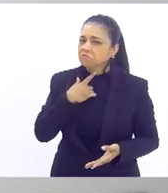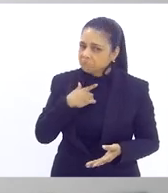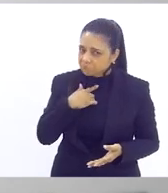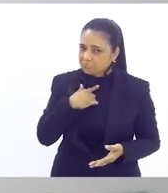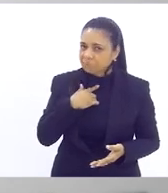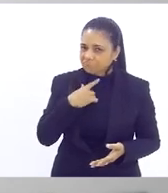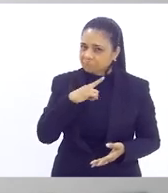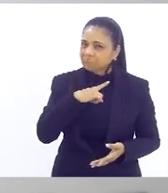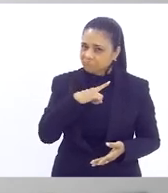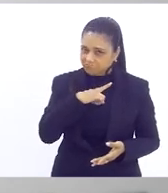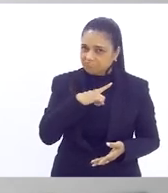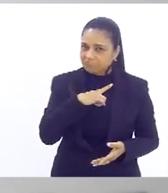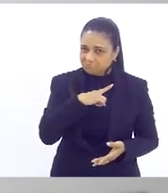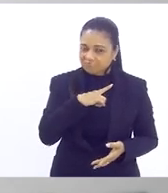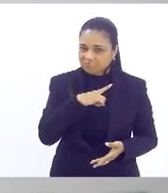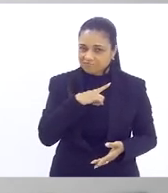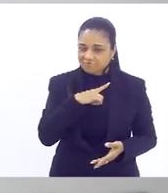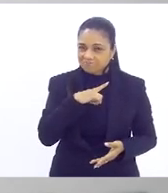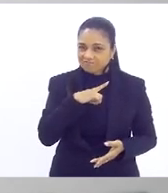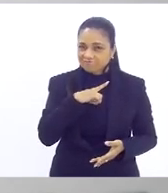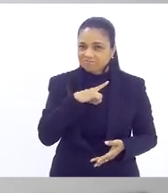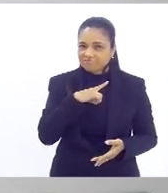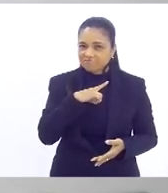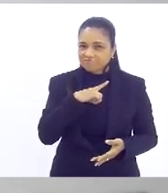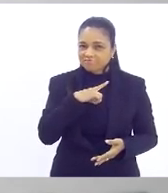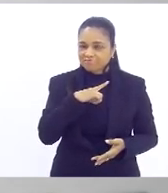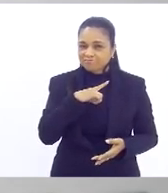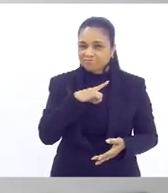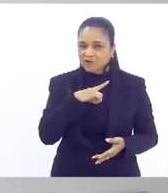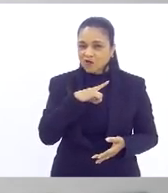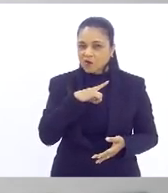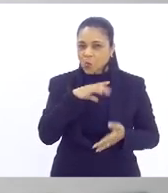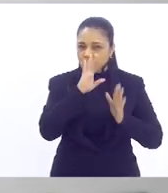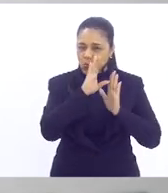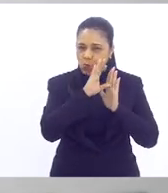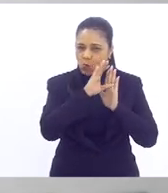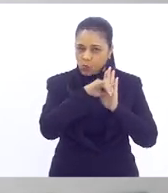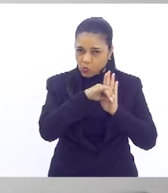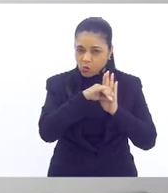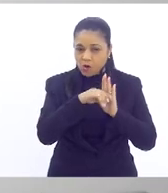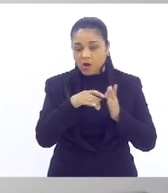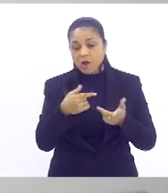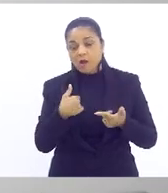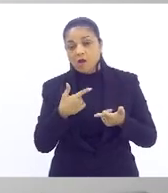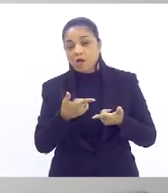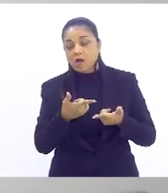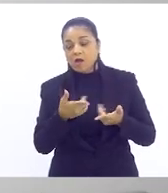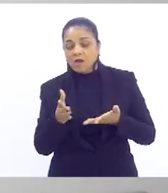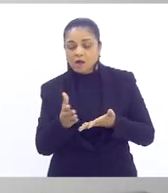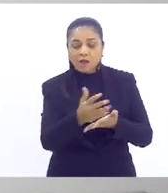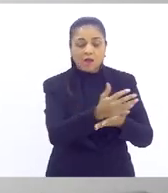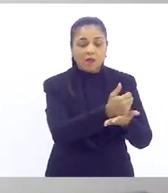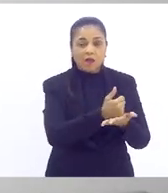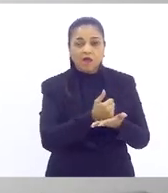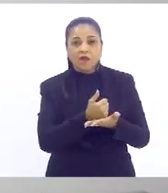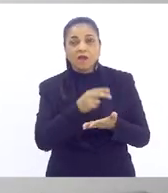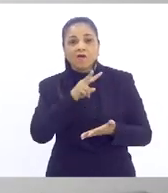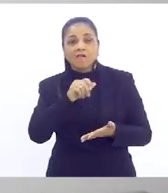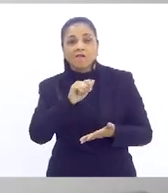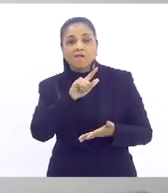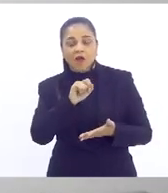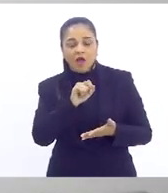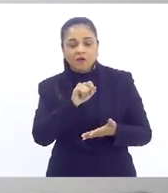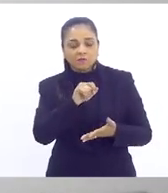eu acho que a definição de quantas vagas por instituição pode sofrer